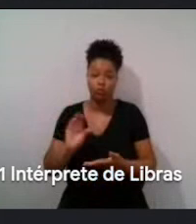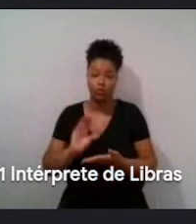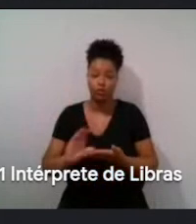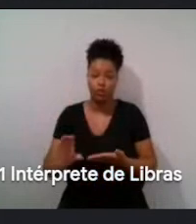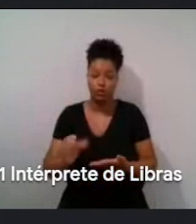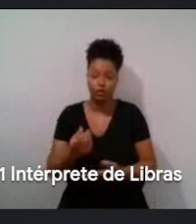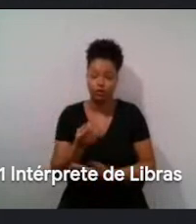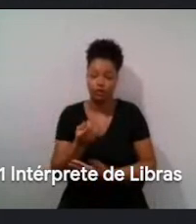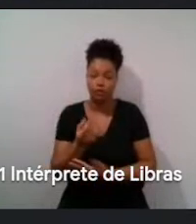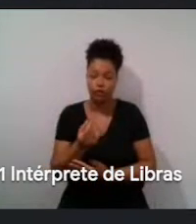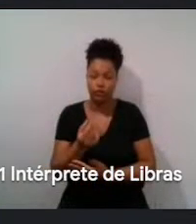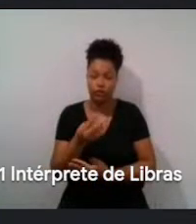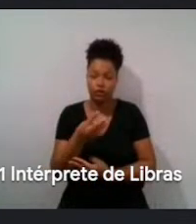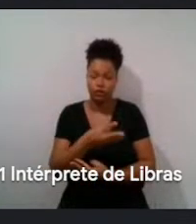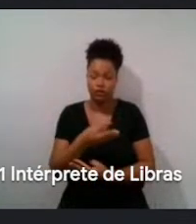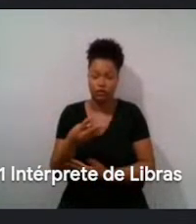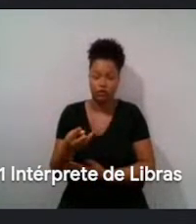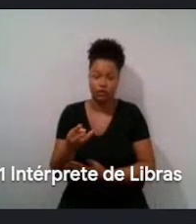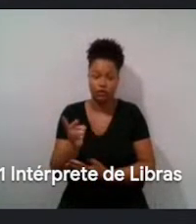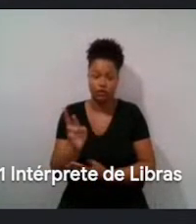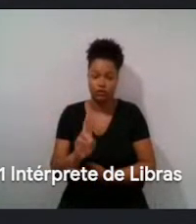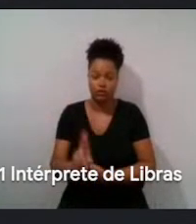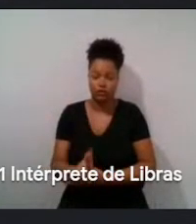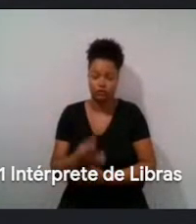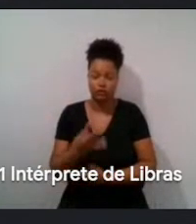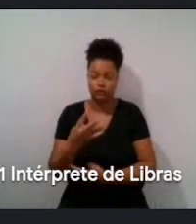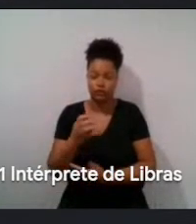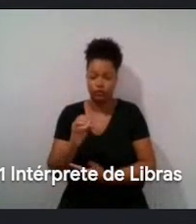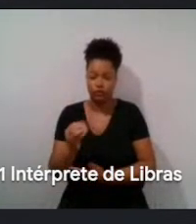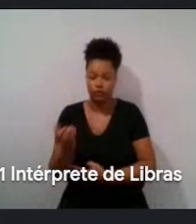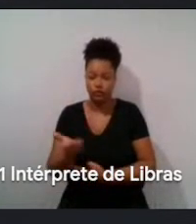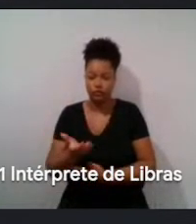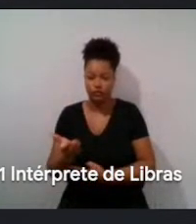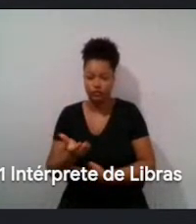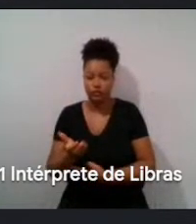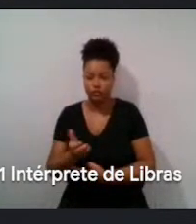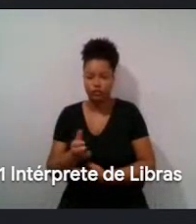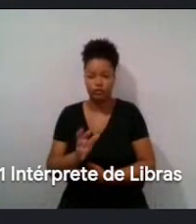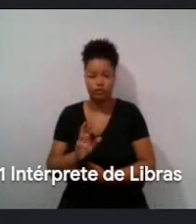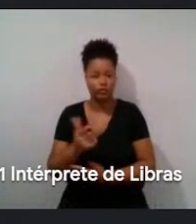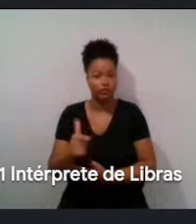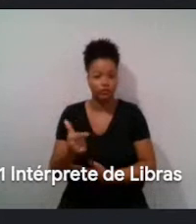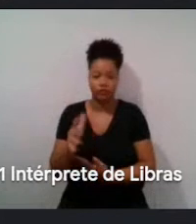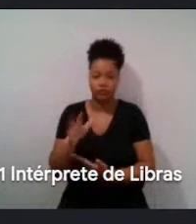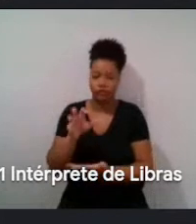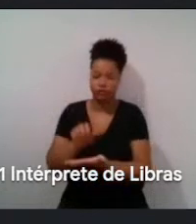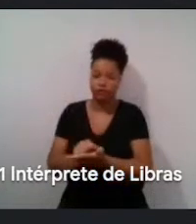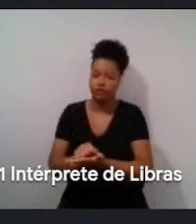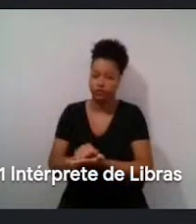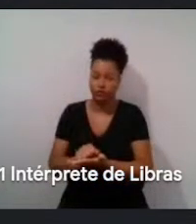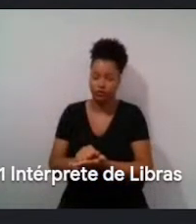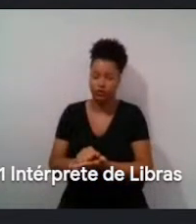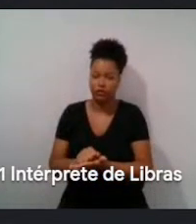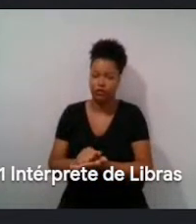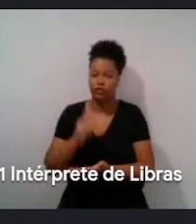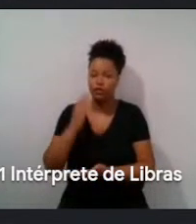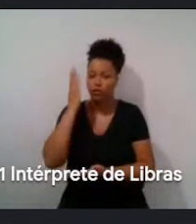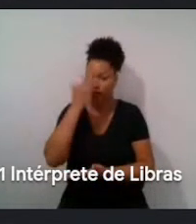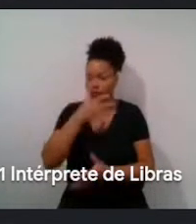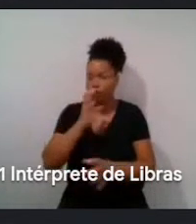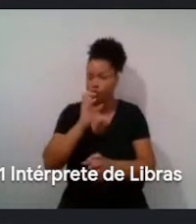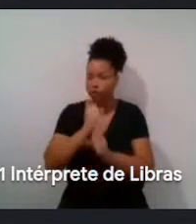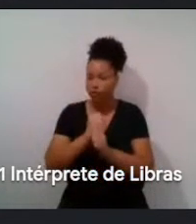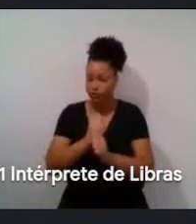de R$ 33,40, o qual não foi registrado na presente prestação de